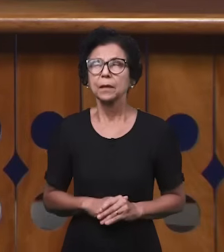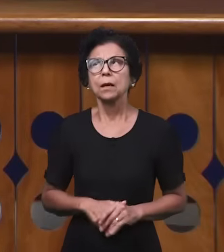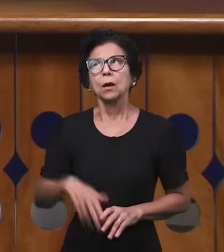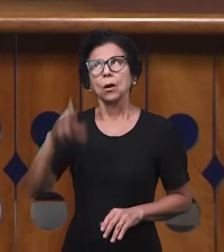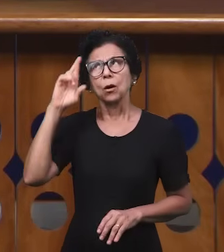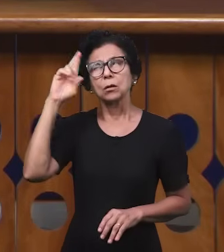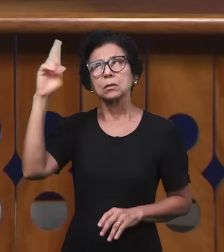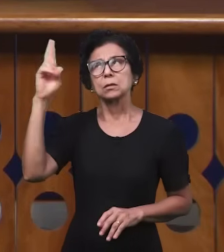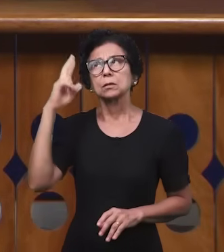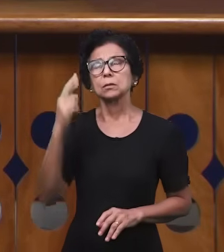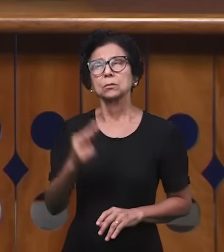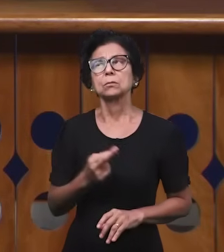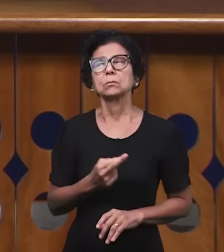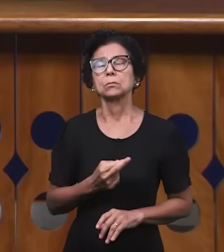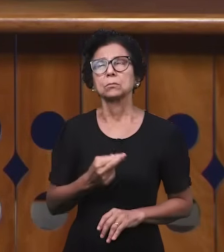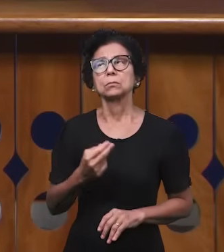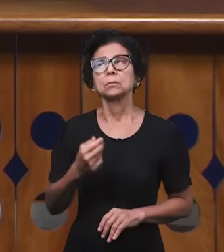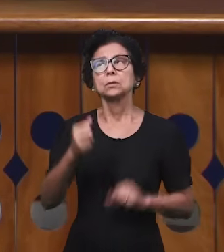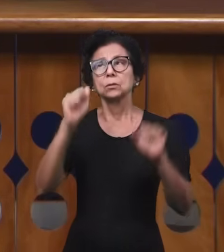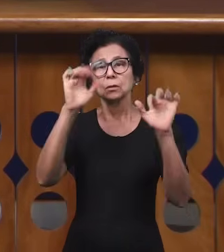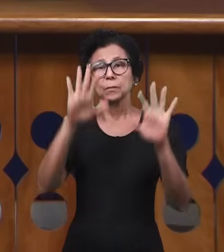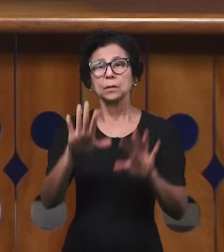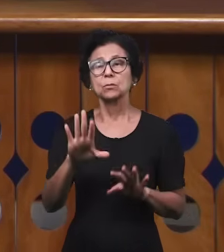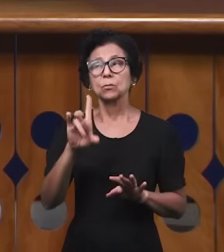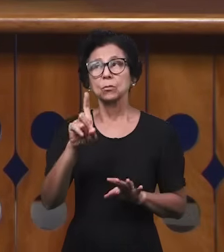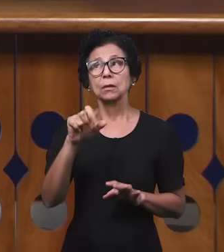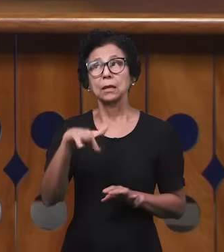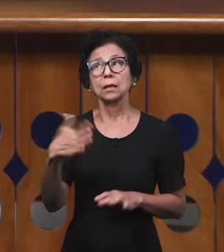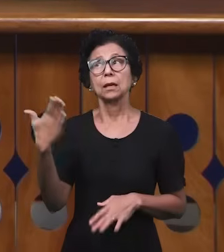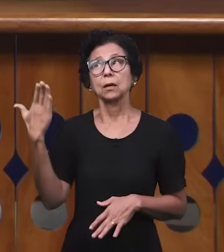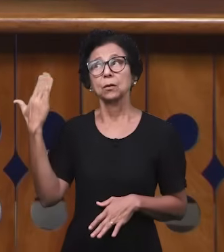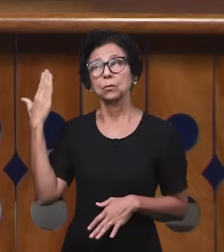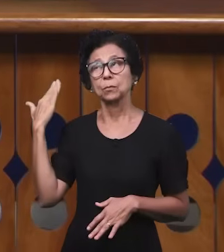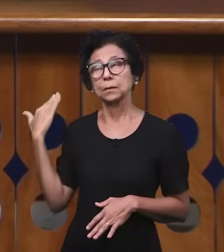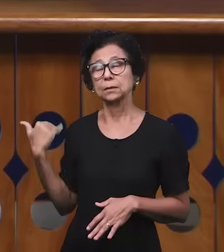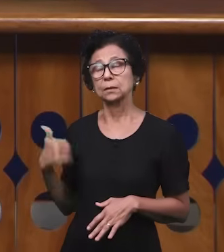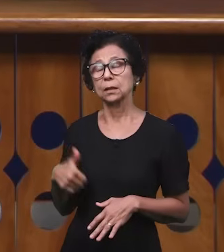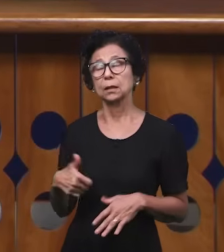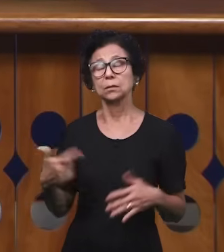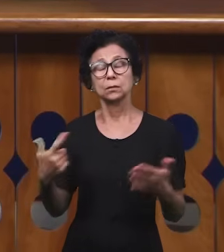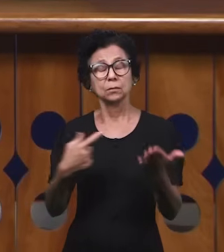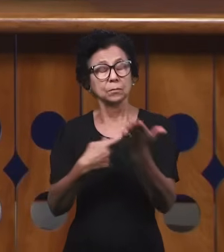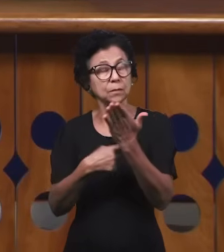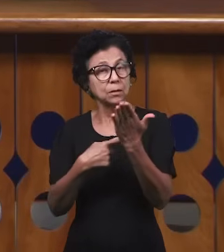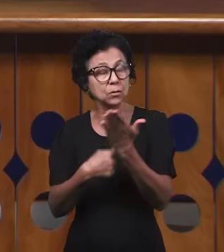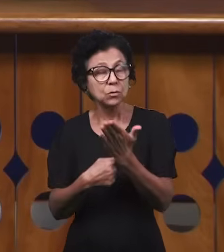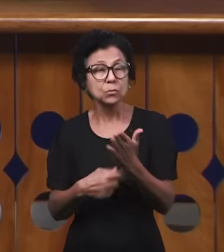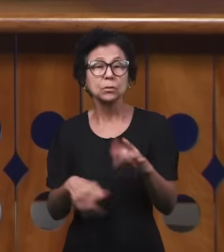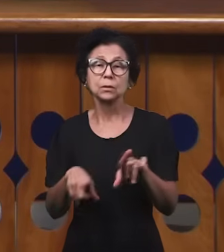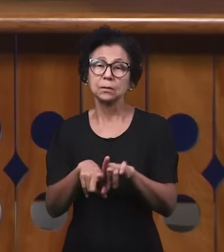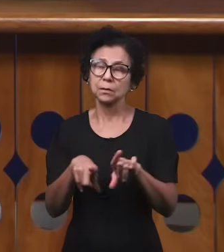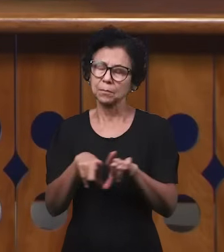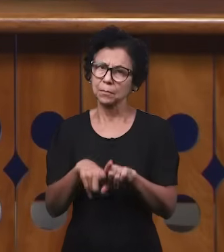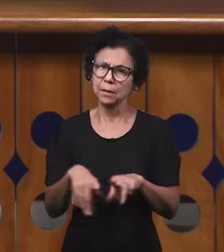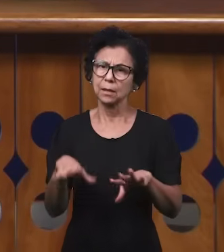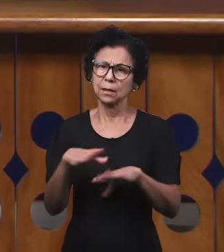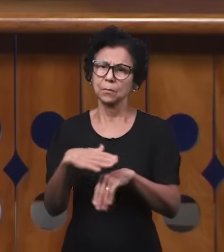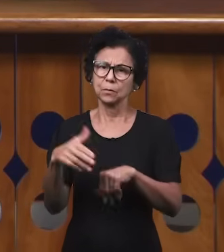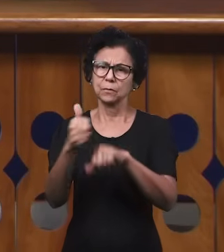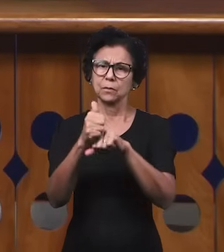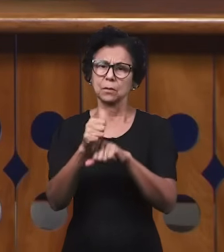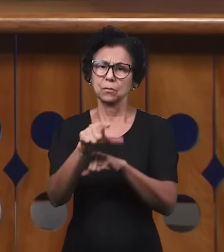fizeste com Daniel, guia minha escolha profissional para a tua glória, para um casamento forte, filhos